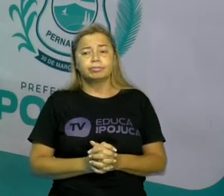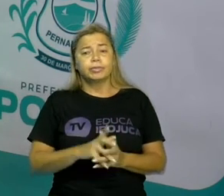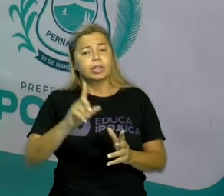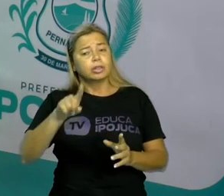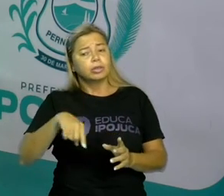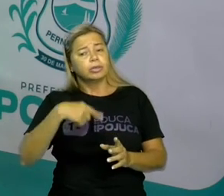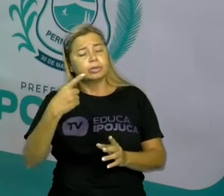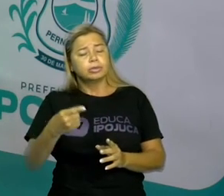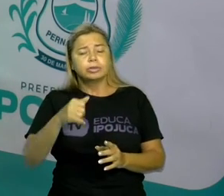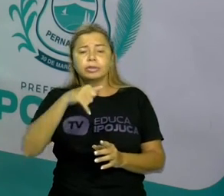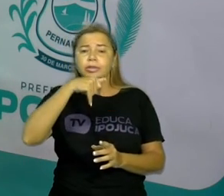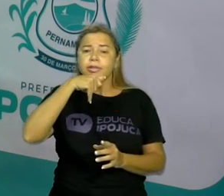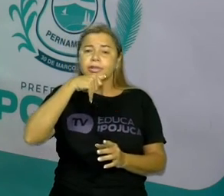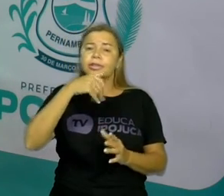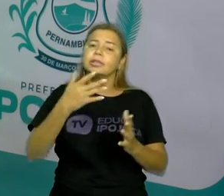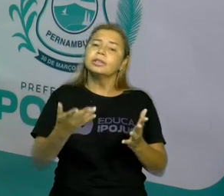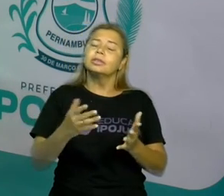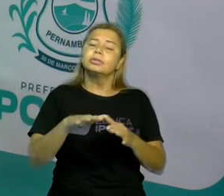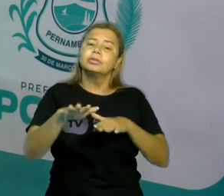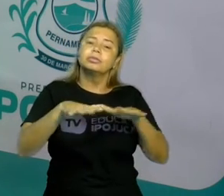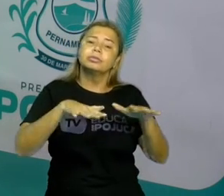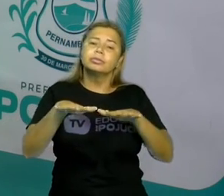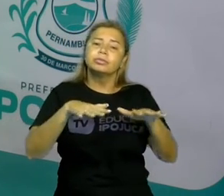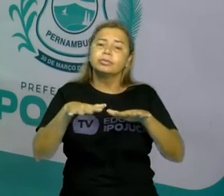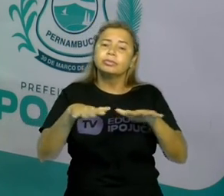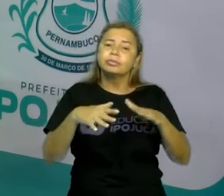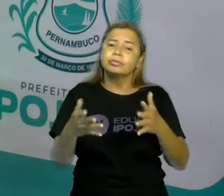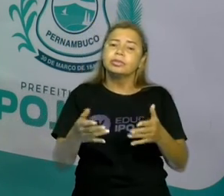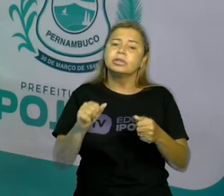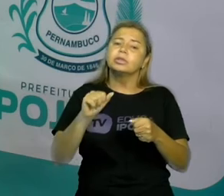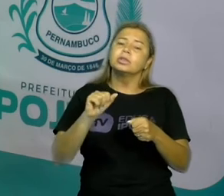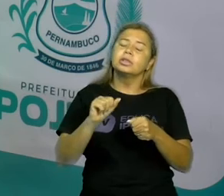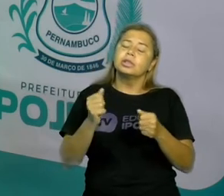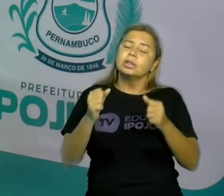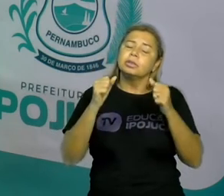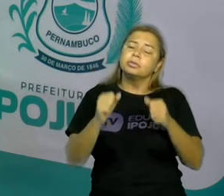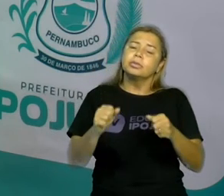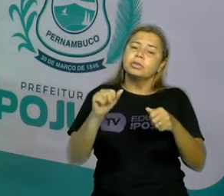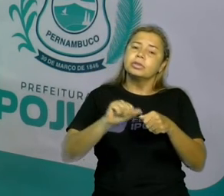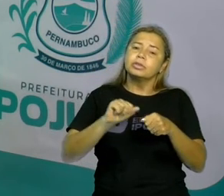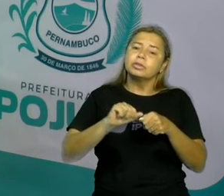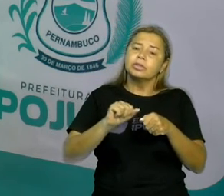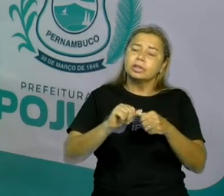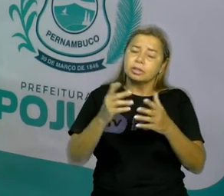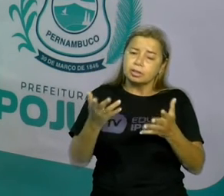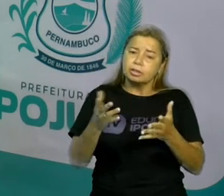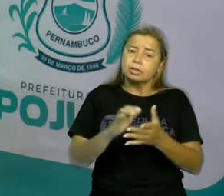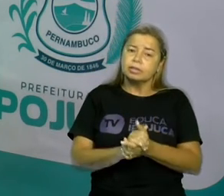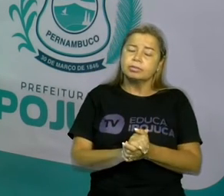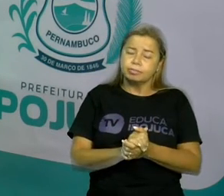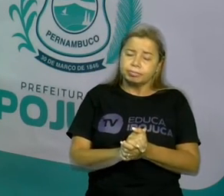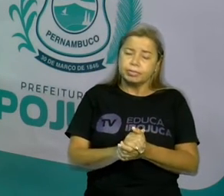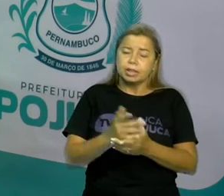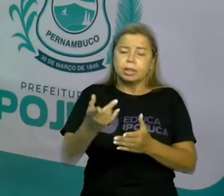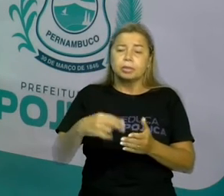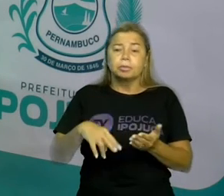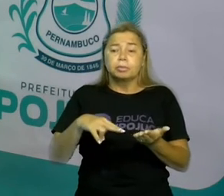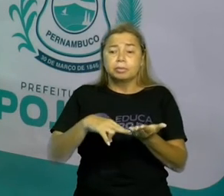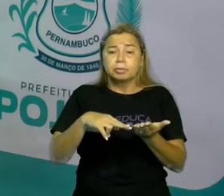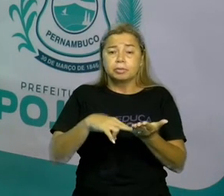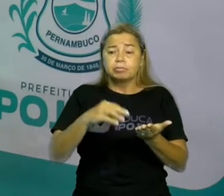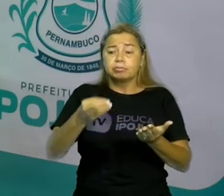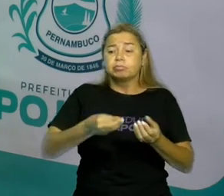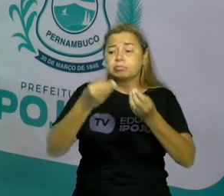outro exemplo de movimentação que ele pode fazer no espaço para poder fazer as suas